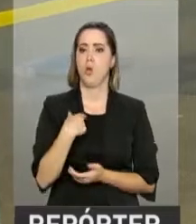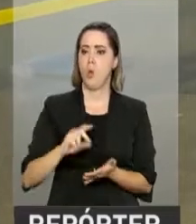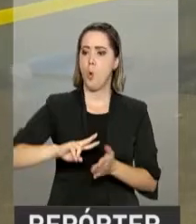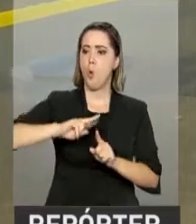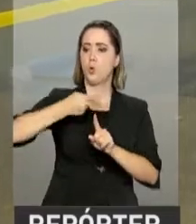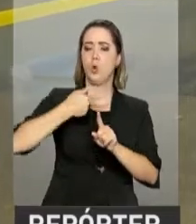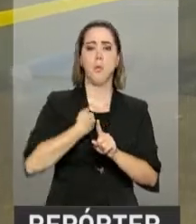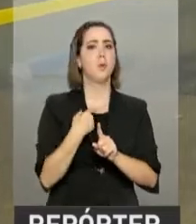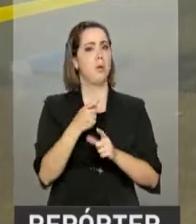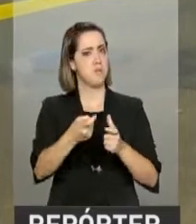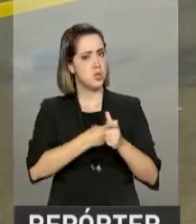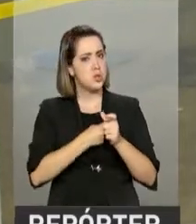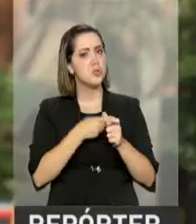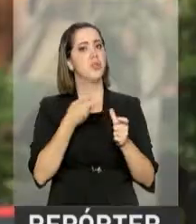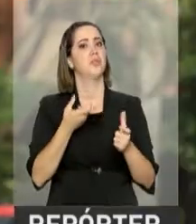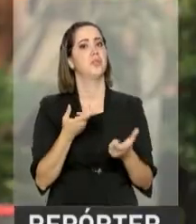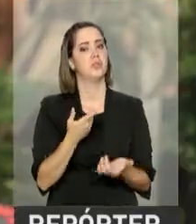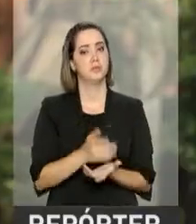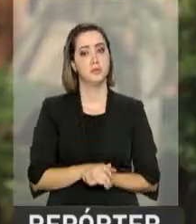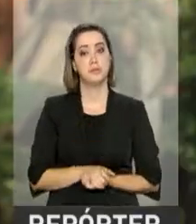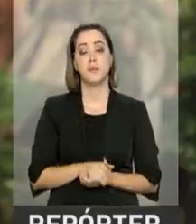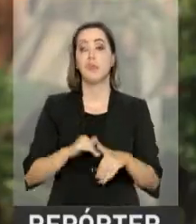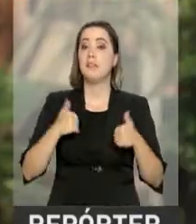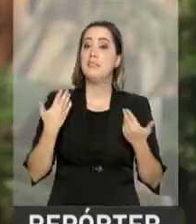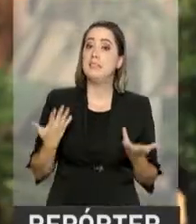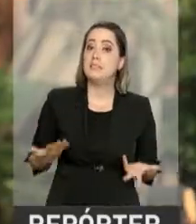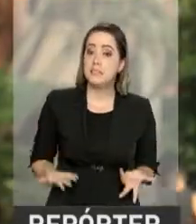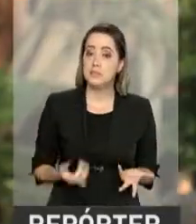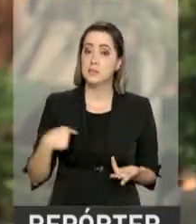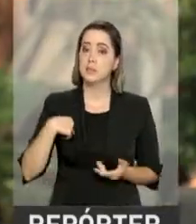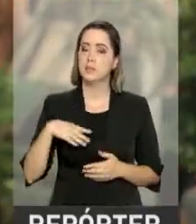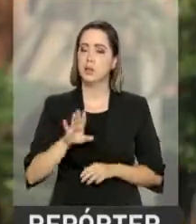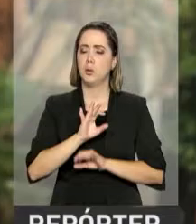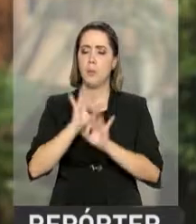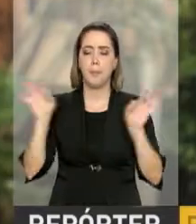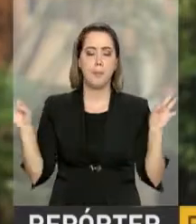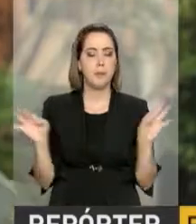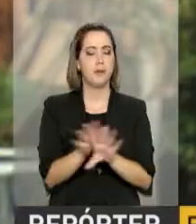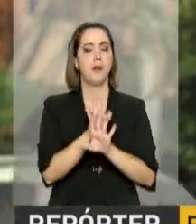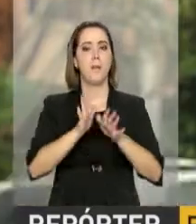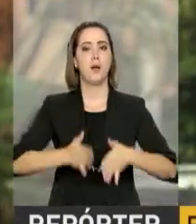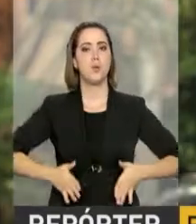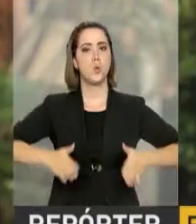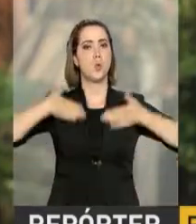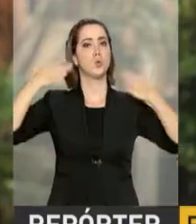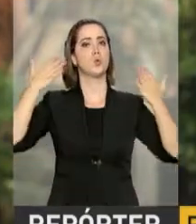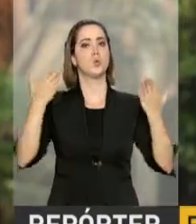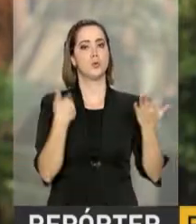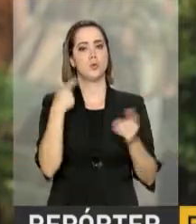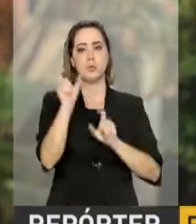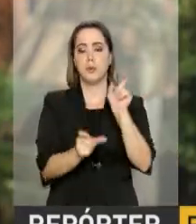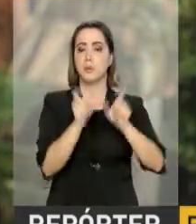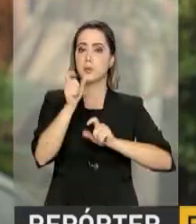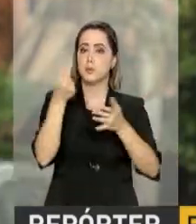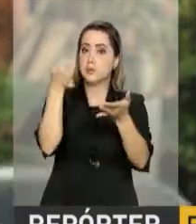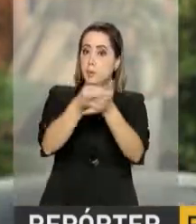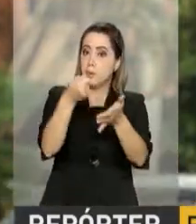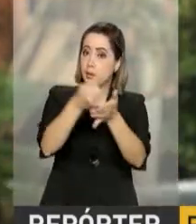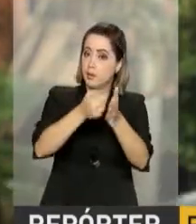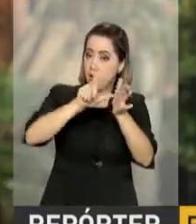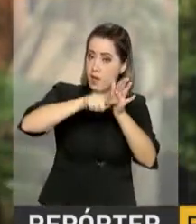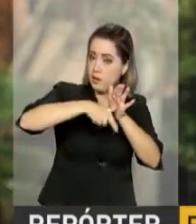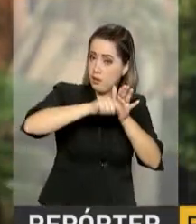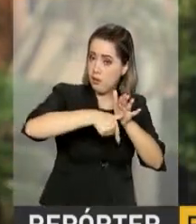dobro do troféu brasil foi o devedor e pensando justamente acabar com sucesso dos consumidores na hora de pagar as parcelas dos empréstimos em atraso